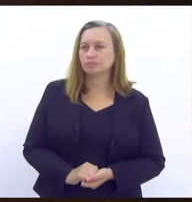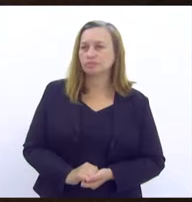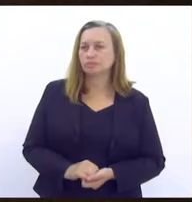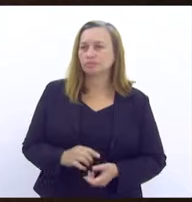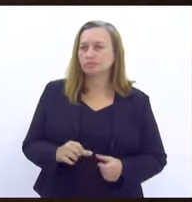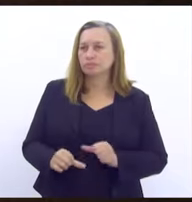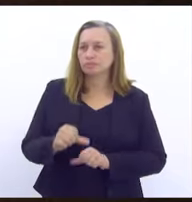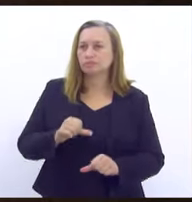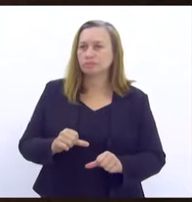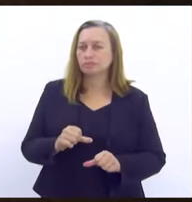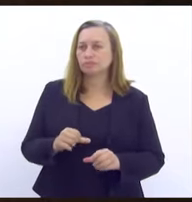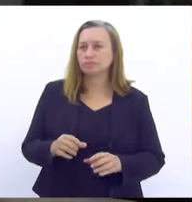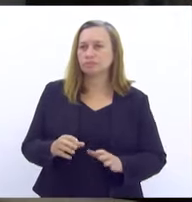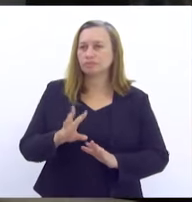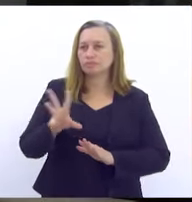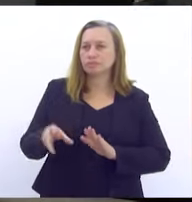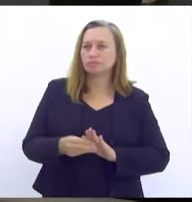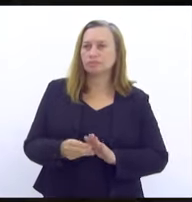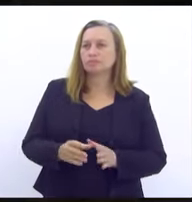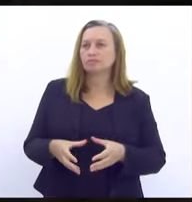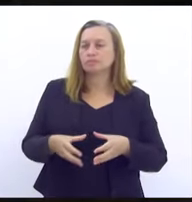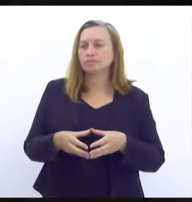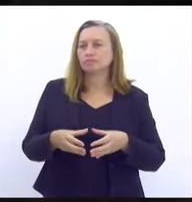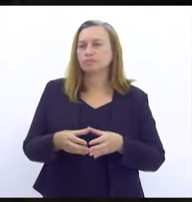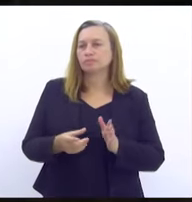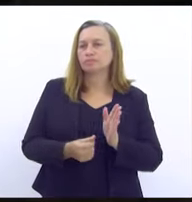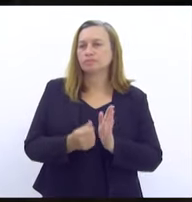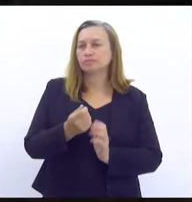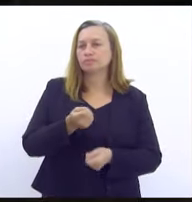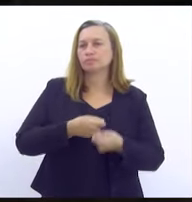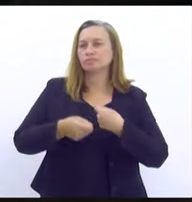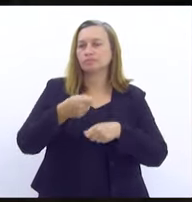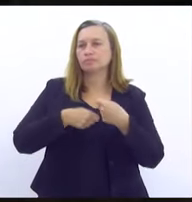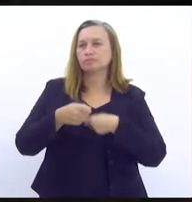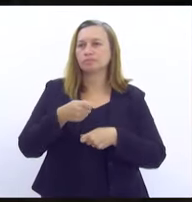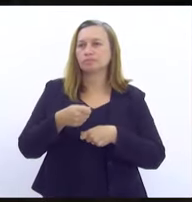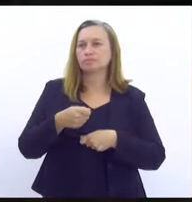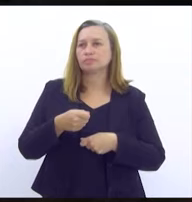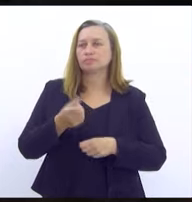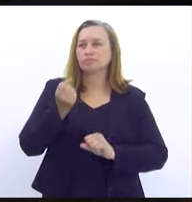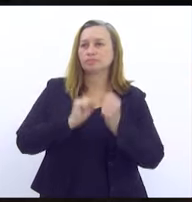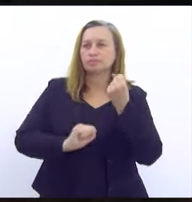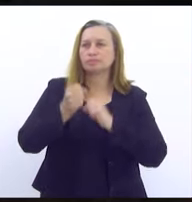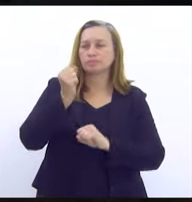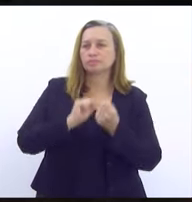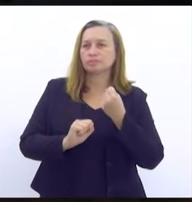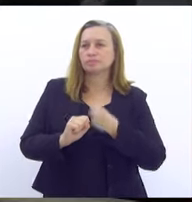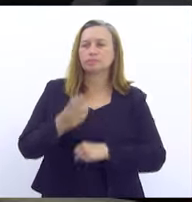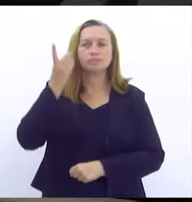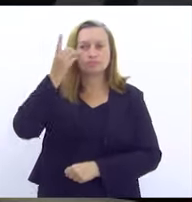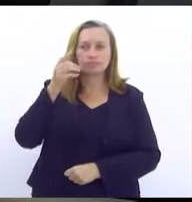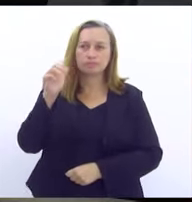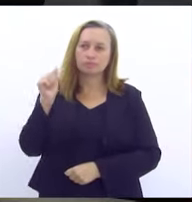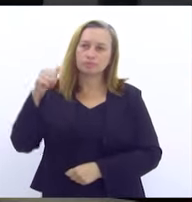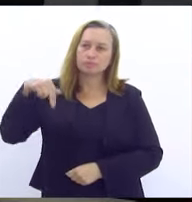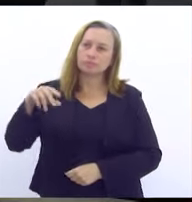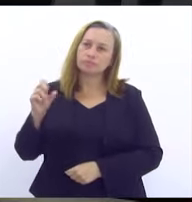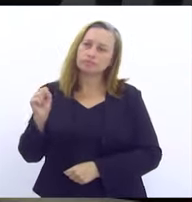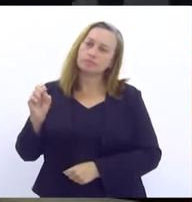Contrário às emendas, presidente. Pela Comissão de Economia, Indústria e Comércio, deputado Anderson Moraes.